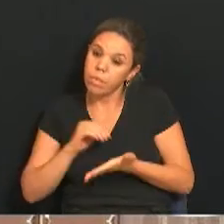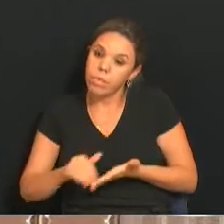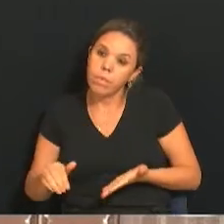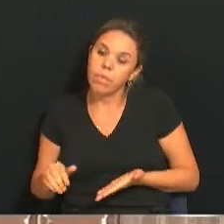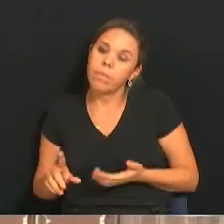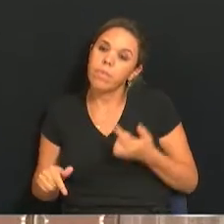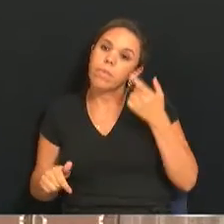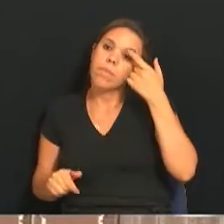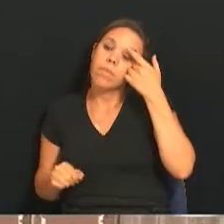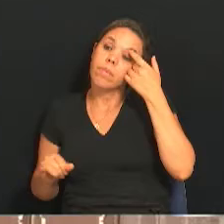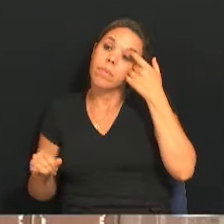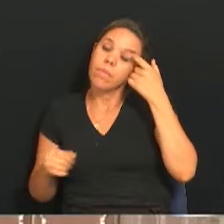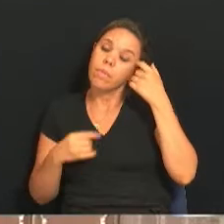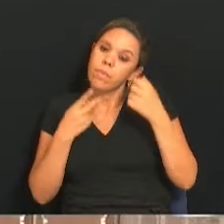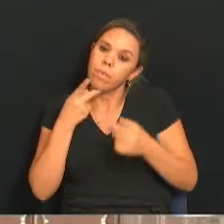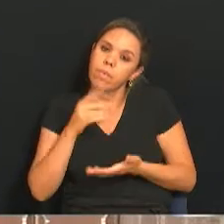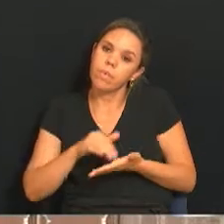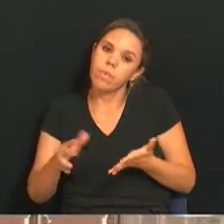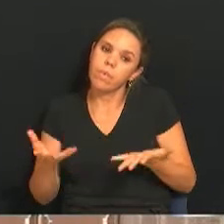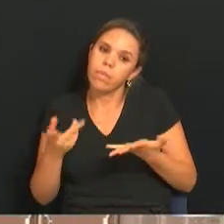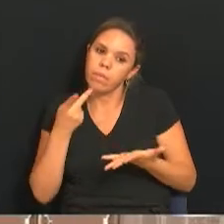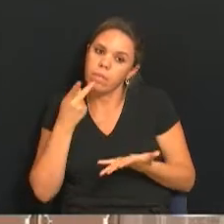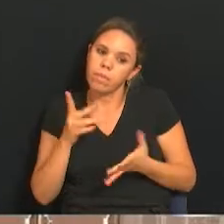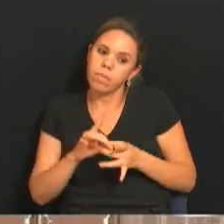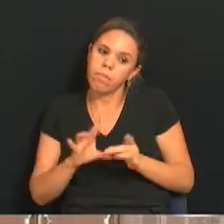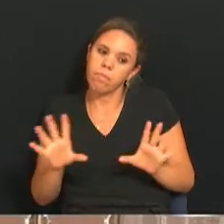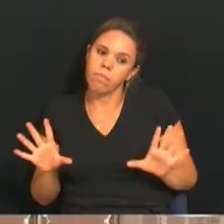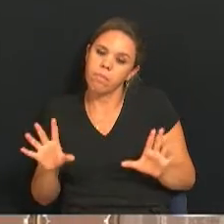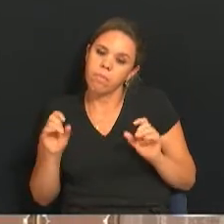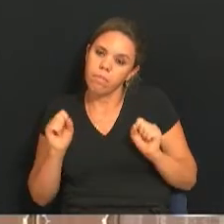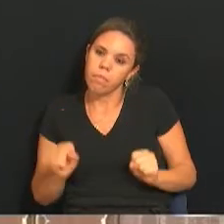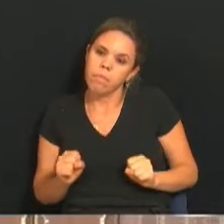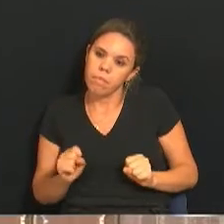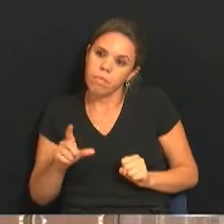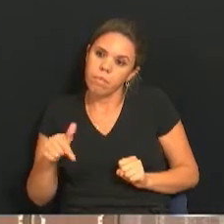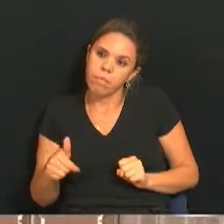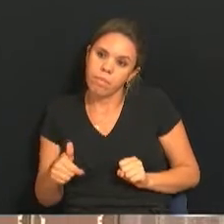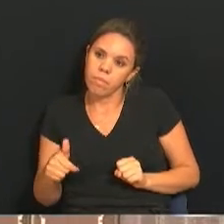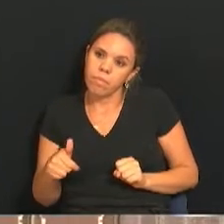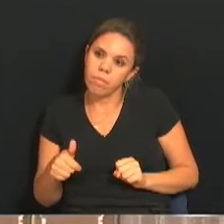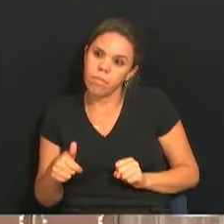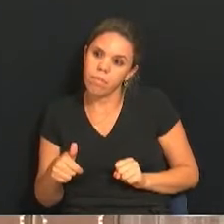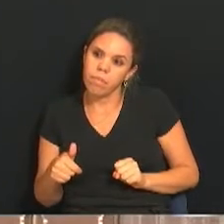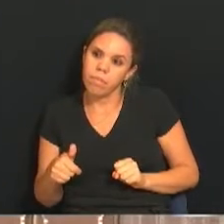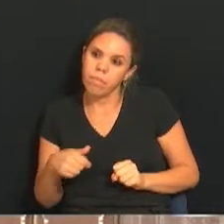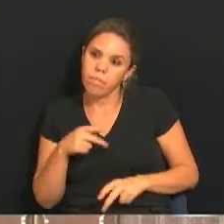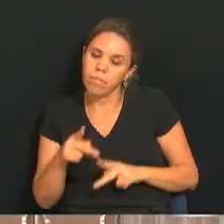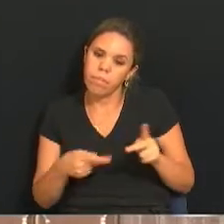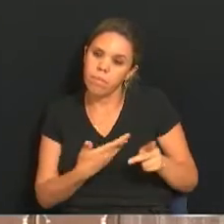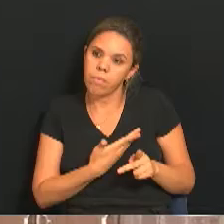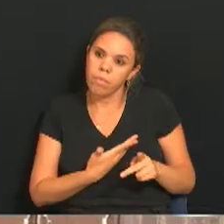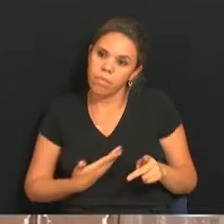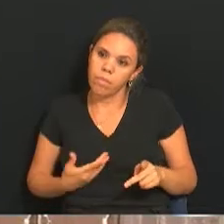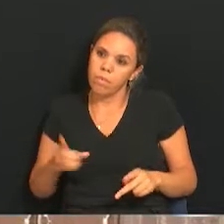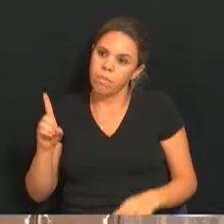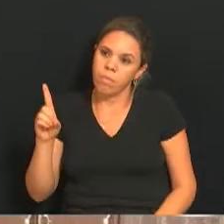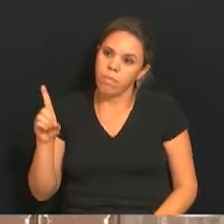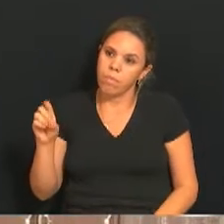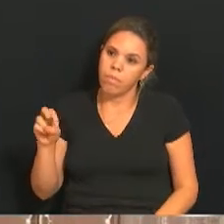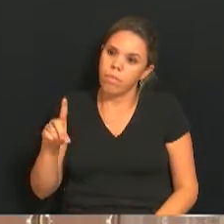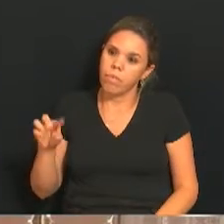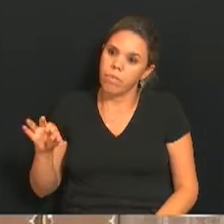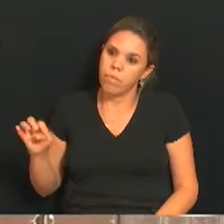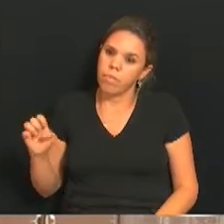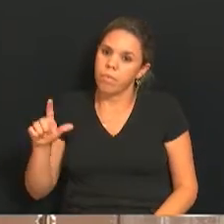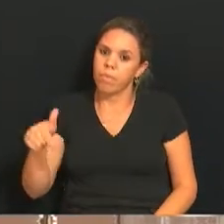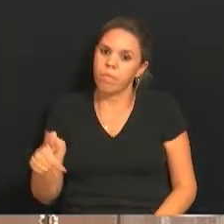Se tiver mais alguém da secretaria que possa falar alguma coisa também, e depois eu vou passar para as autoridades, para o senhor Donizete, e depois eu passo